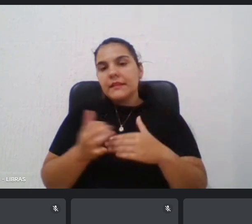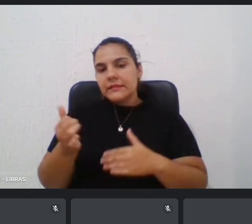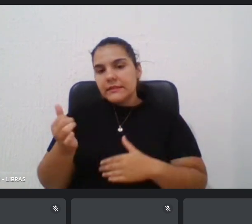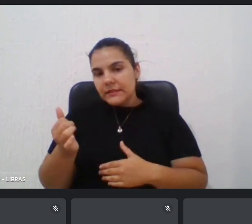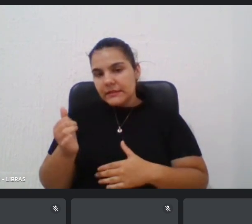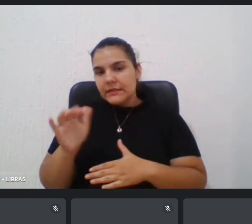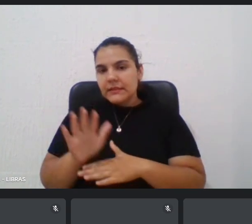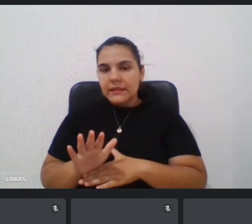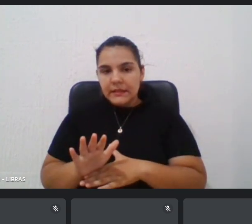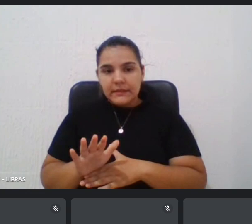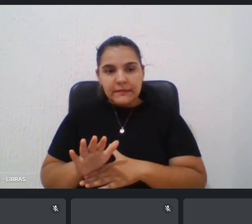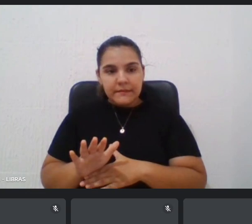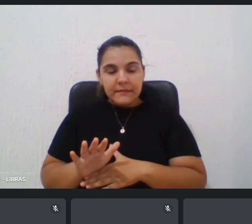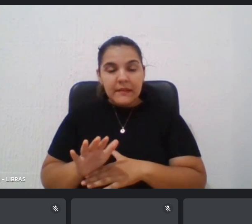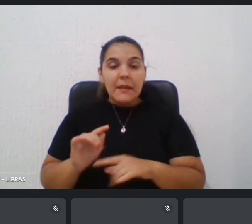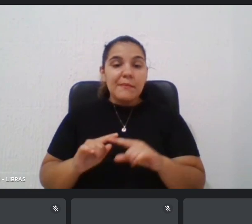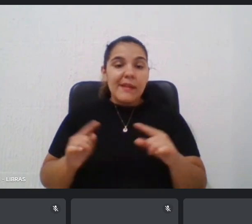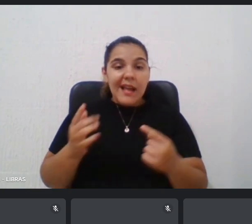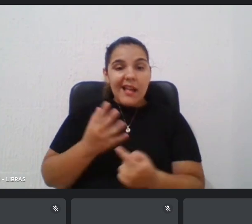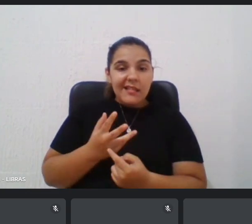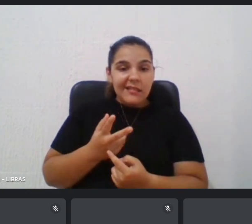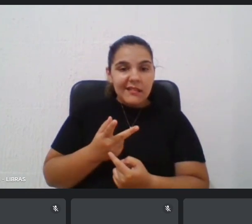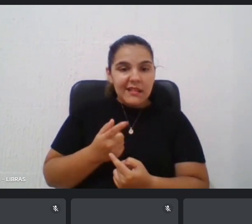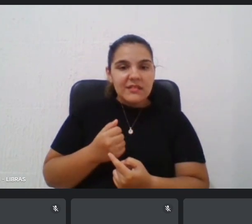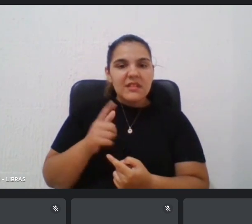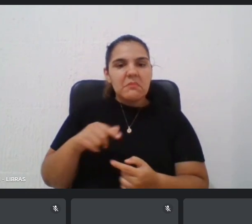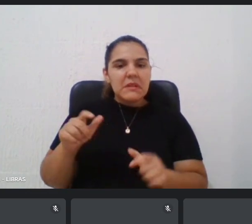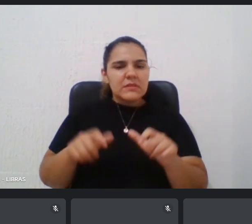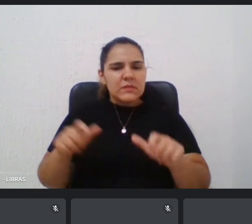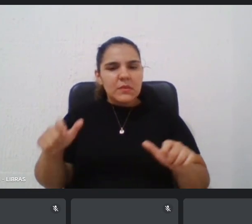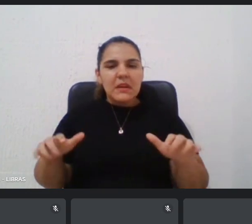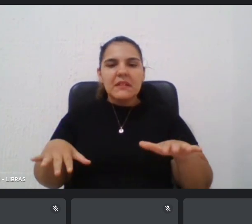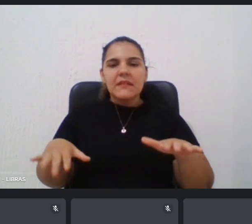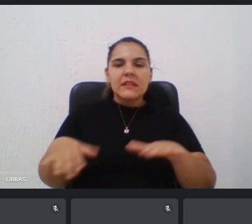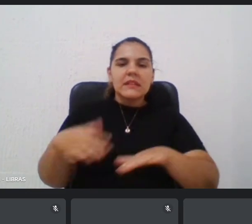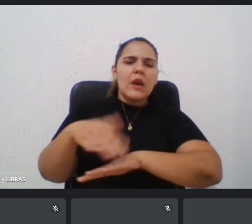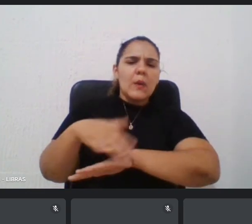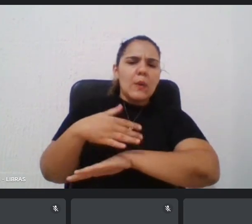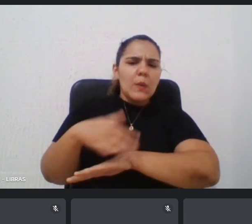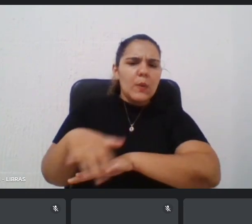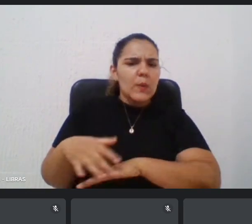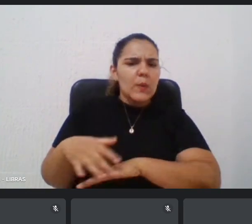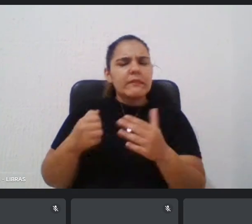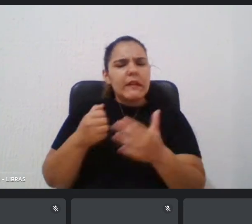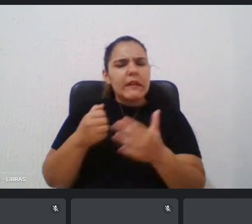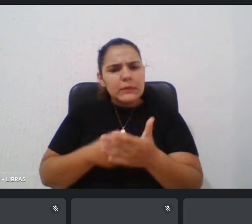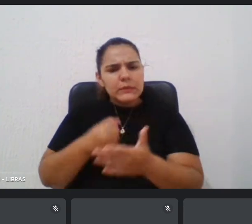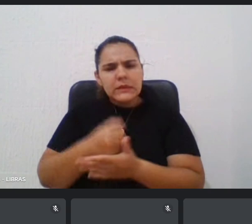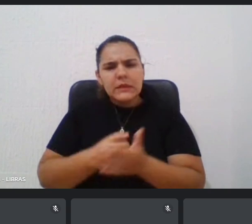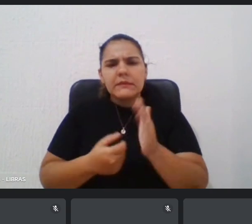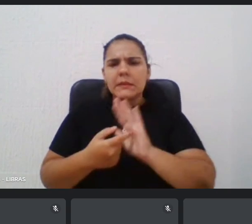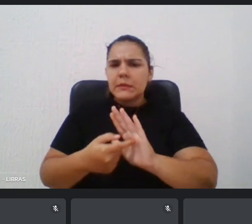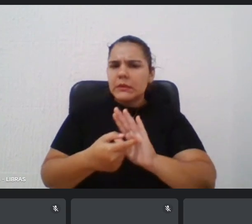sobrevivência, artistas de rua, pessoas que não cabem dentro do padrão quadradinho,